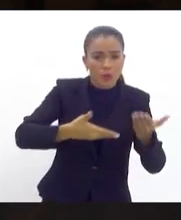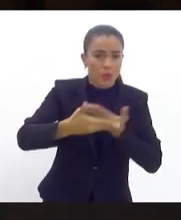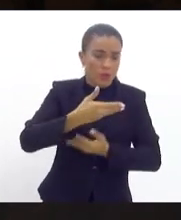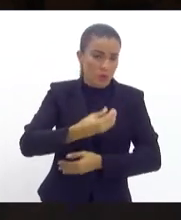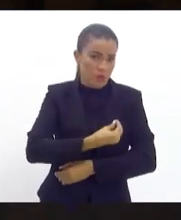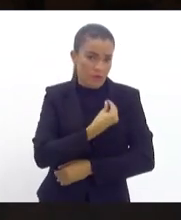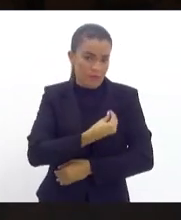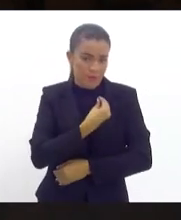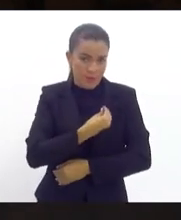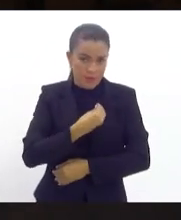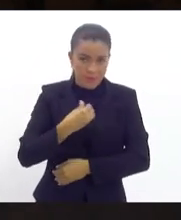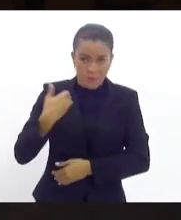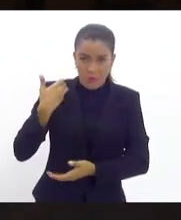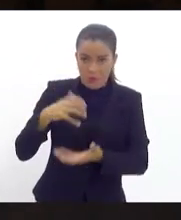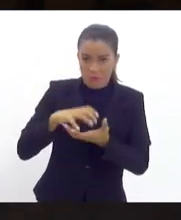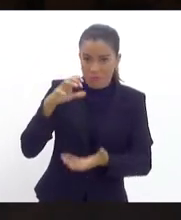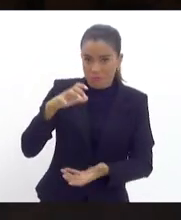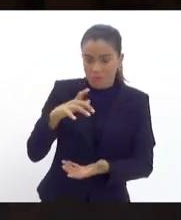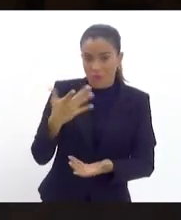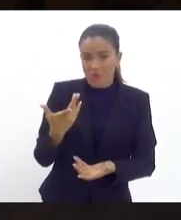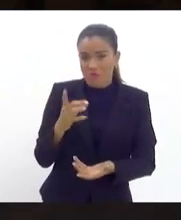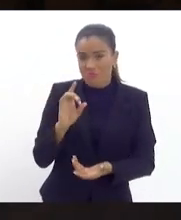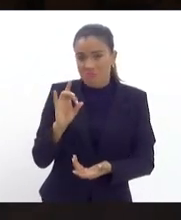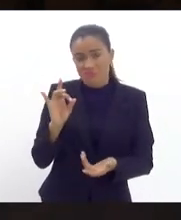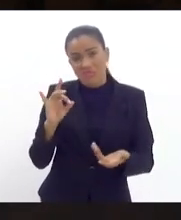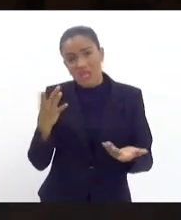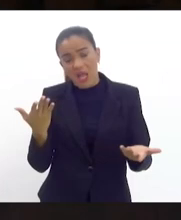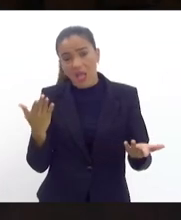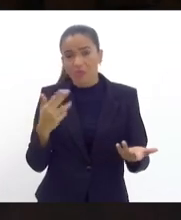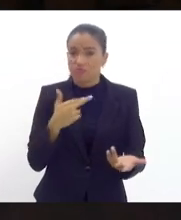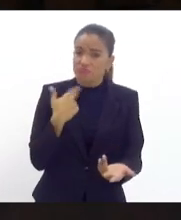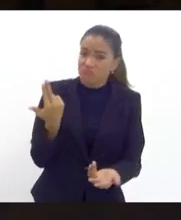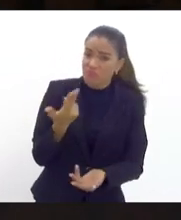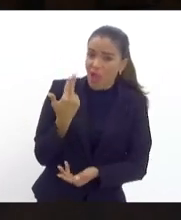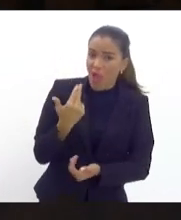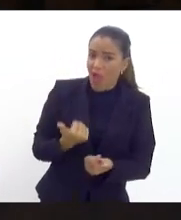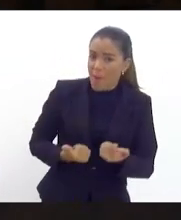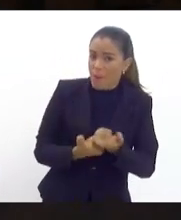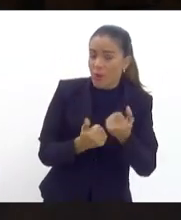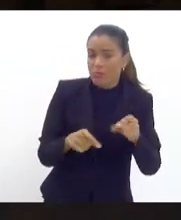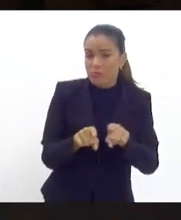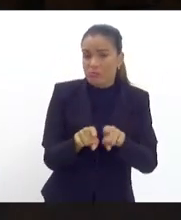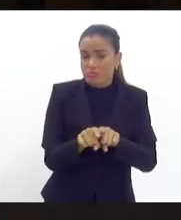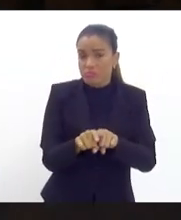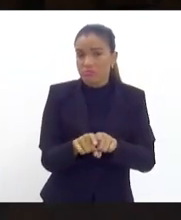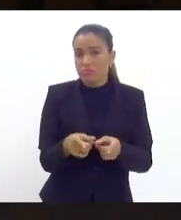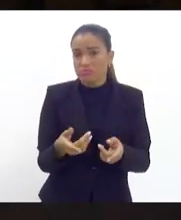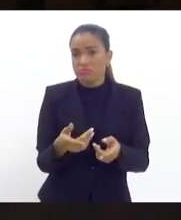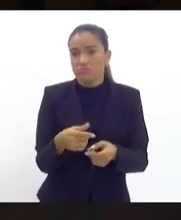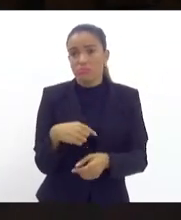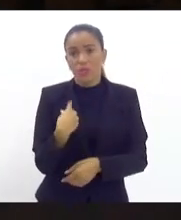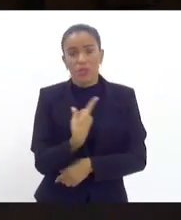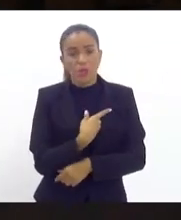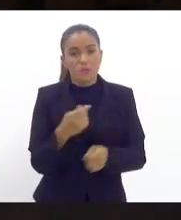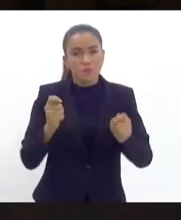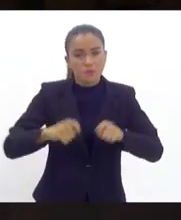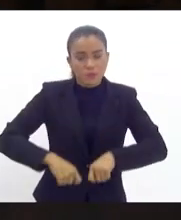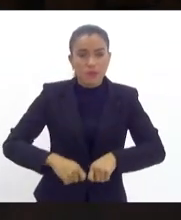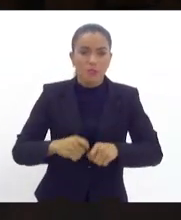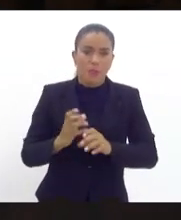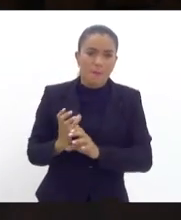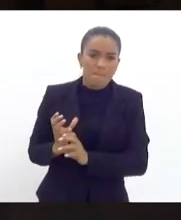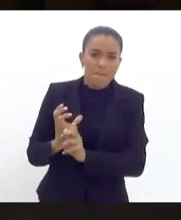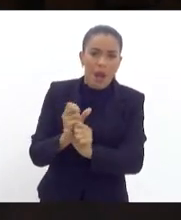Não dá para ser só do Governo do Estado será que não dá para buscar apoio também né então assim que a gente pudesse ter esse